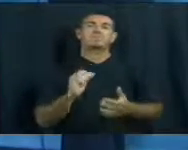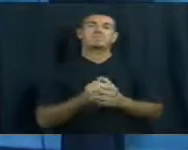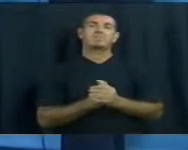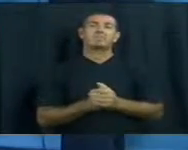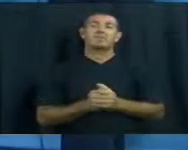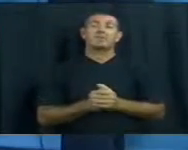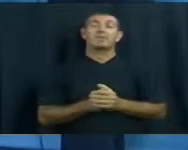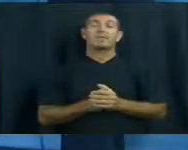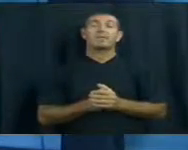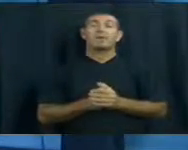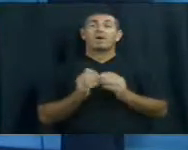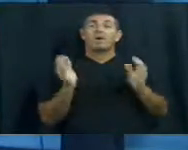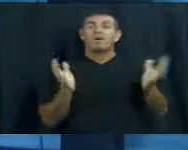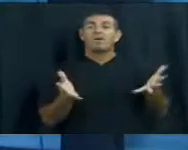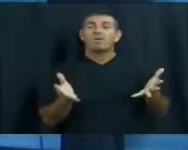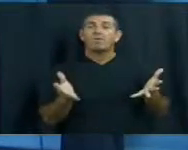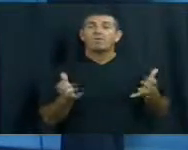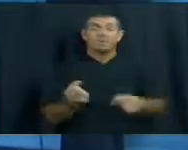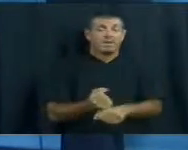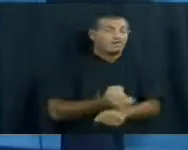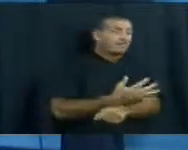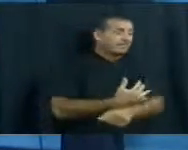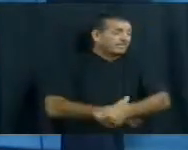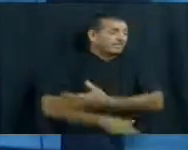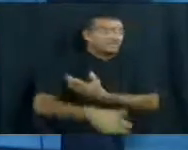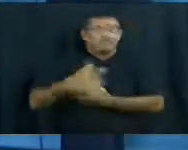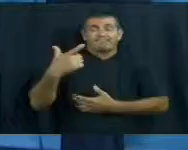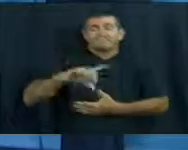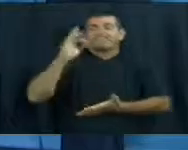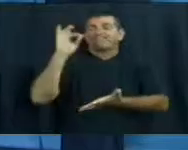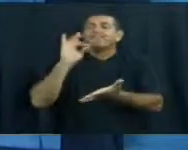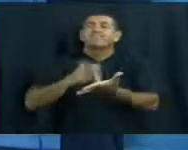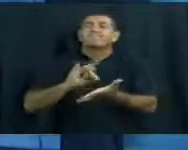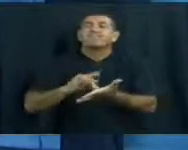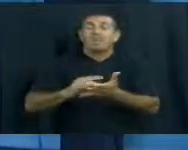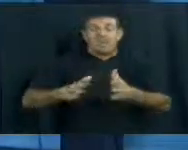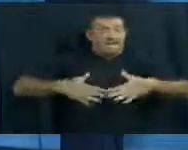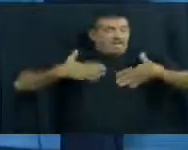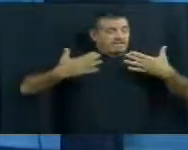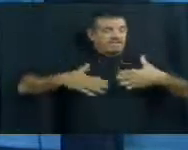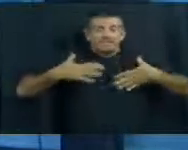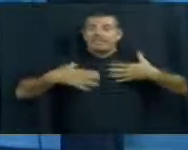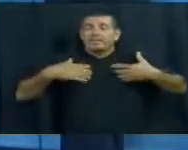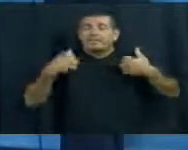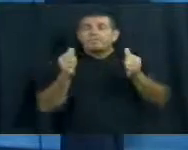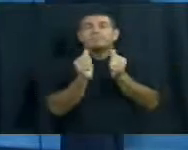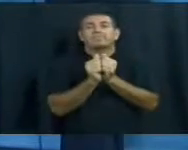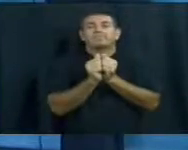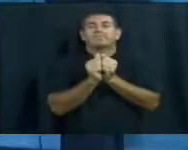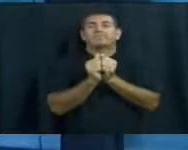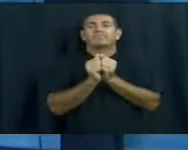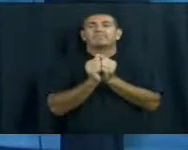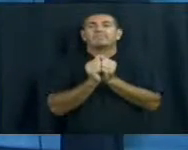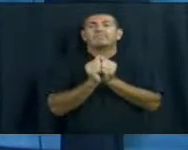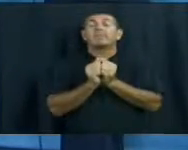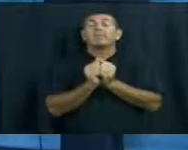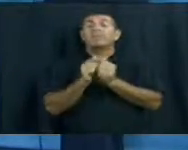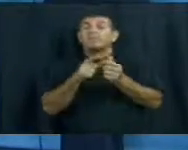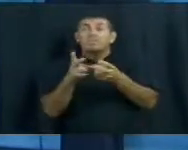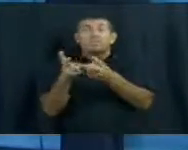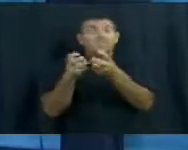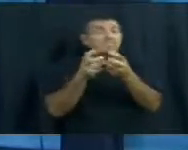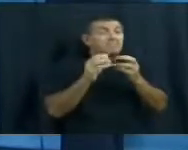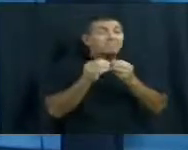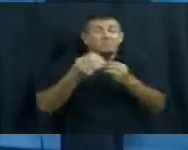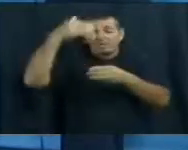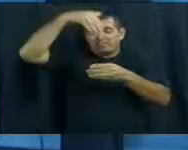Nesse momento, eu sou muito mais emoção. E além da nossa alegria, ela estará também muito presente em